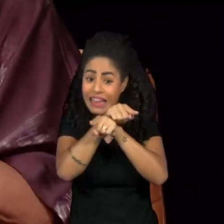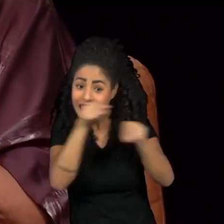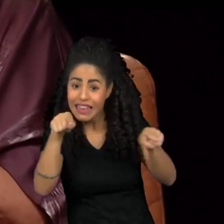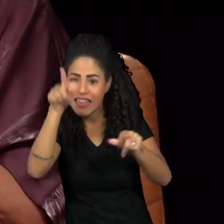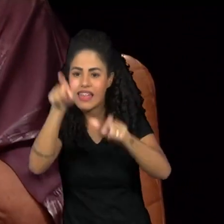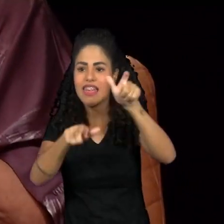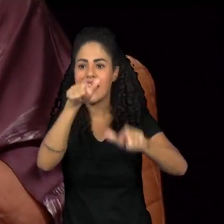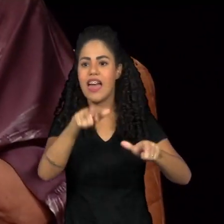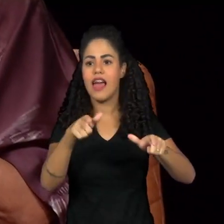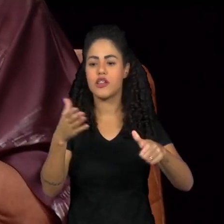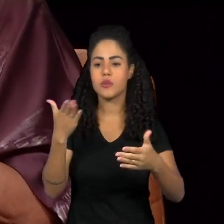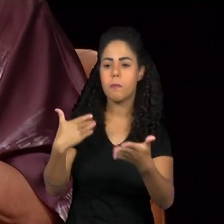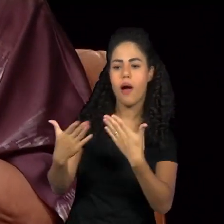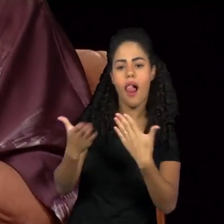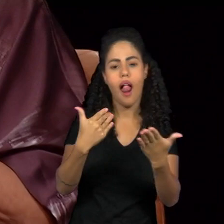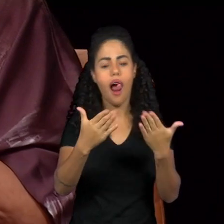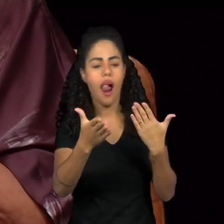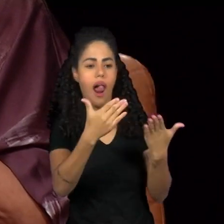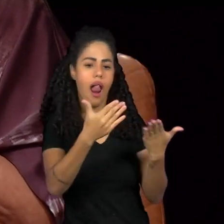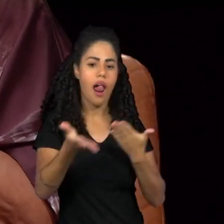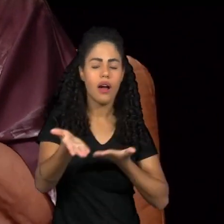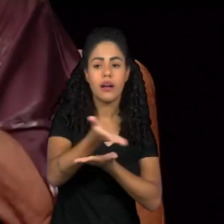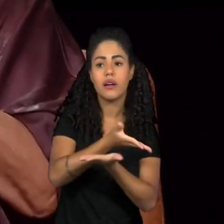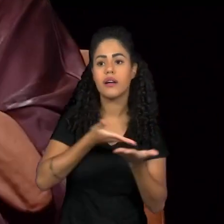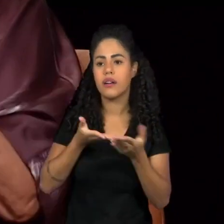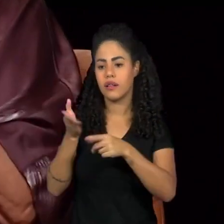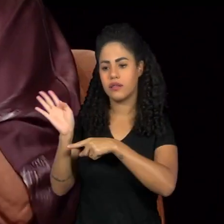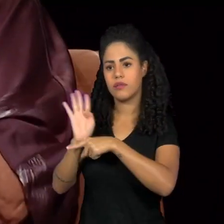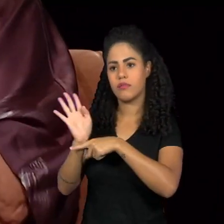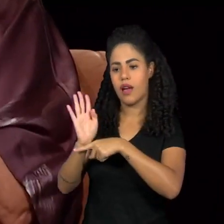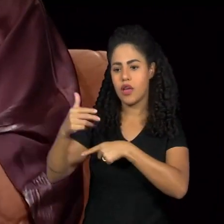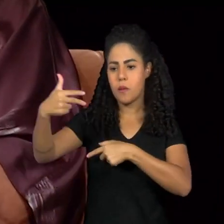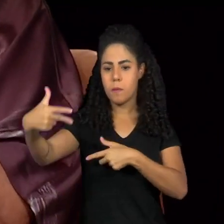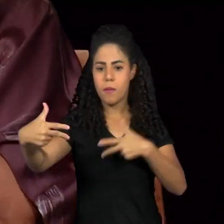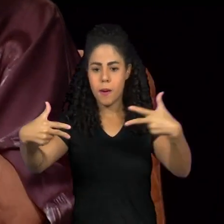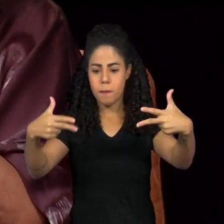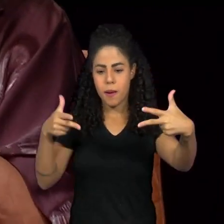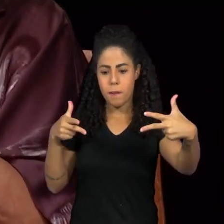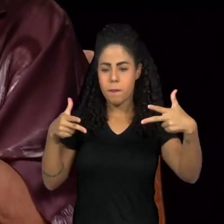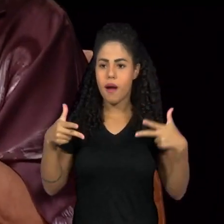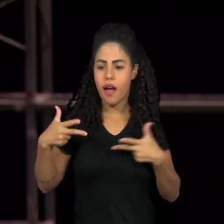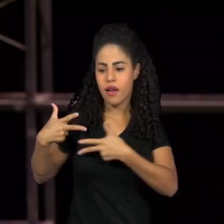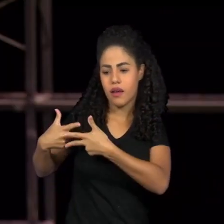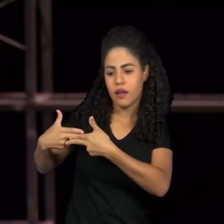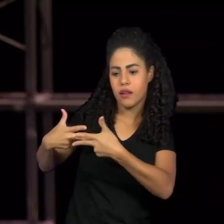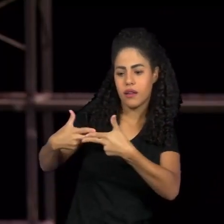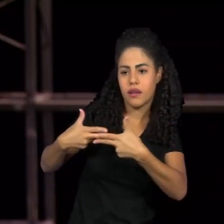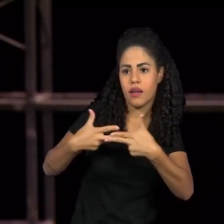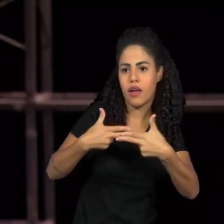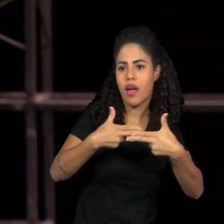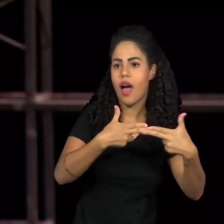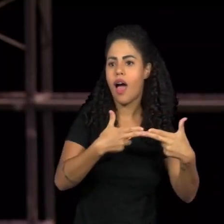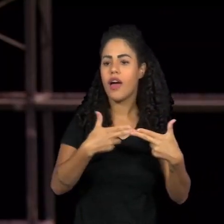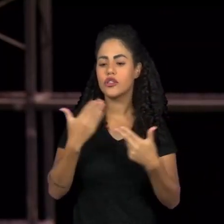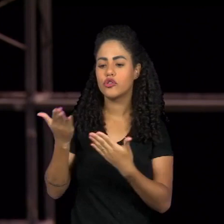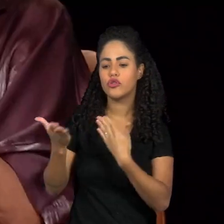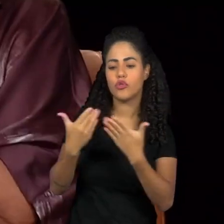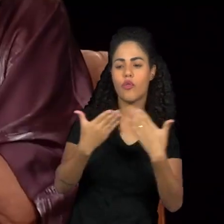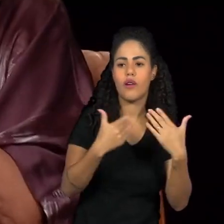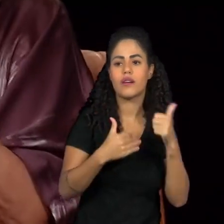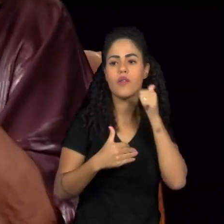os diálogos. E como método de filmagem, foi uma edição dos diálogos delas e